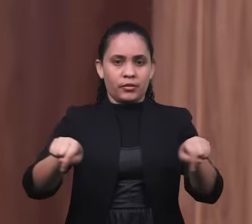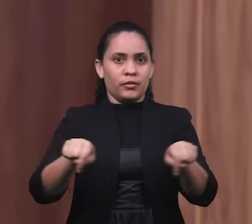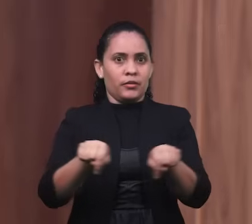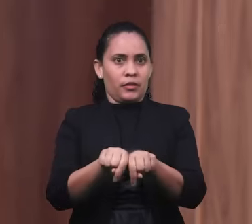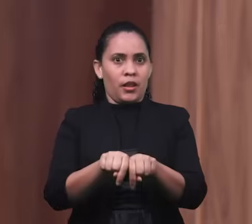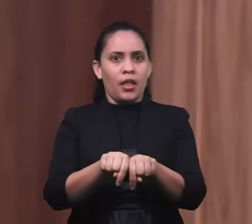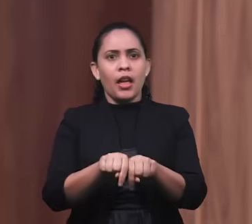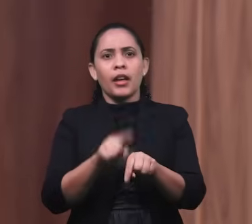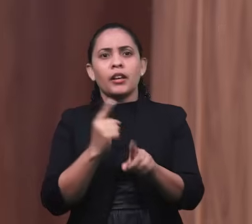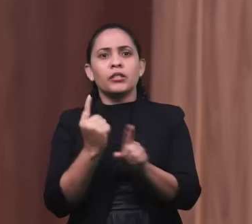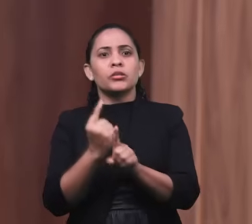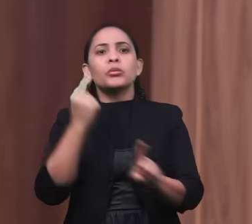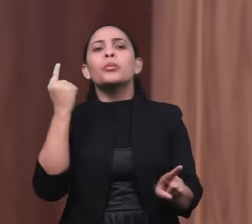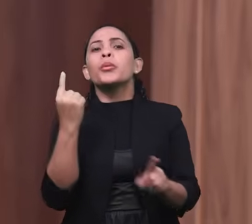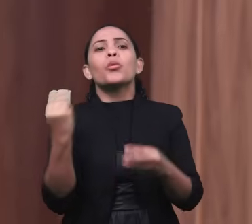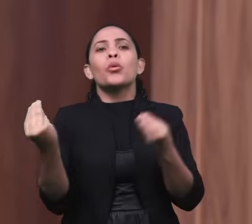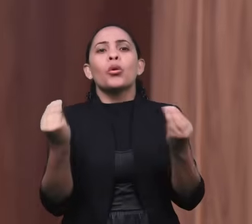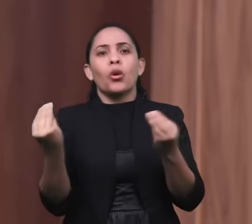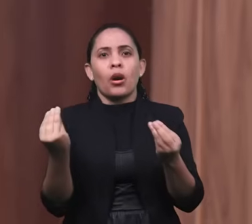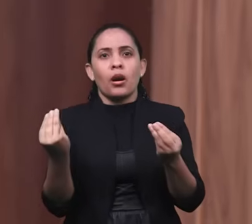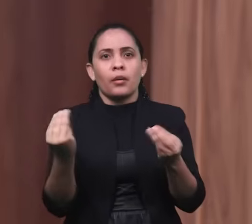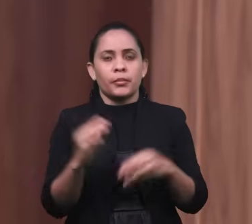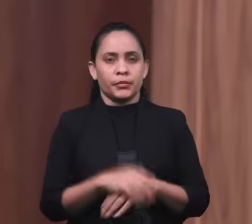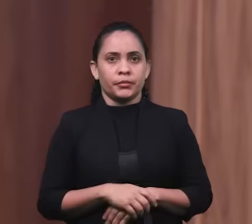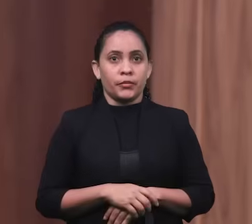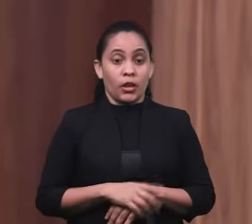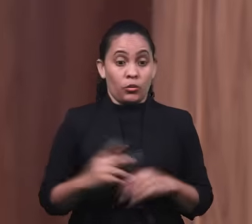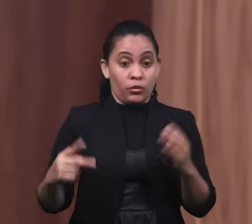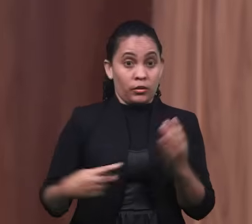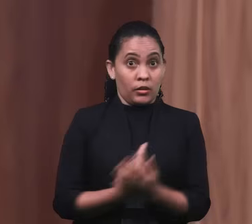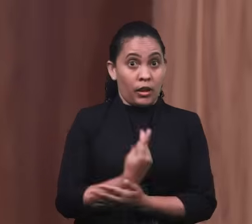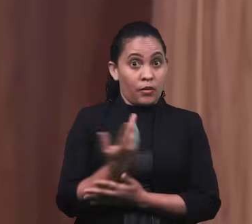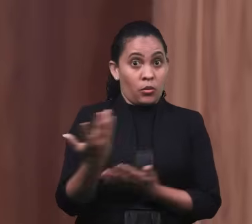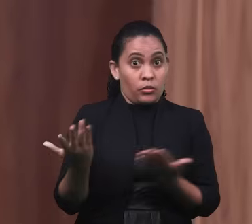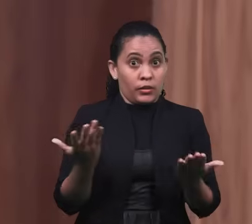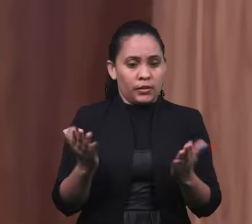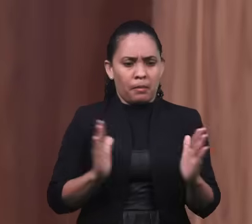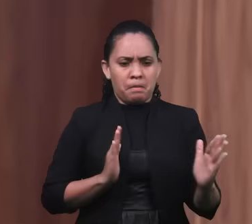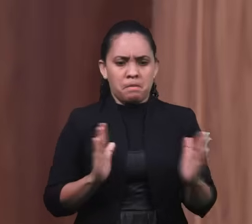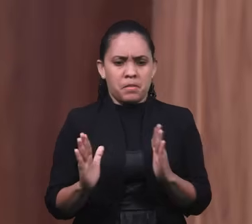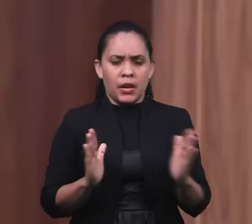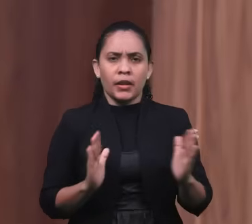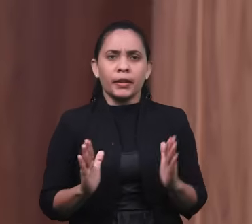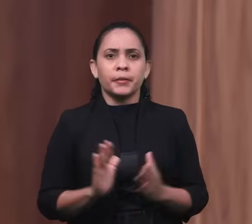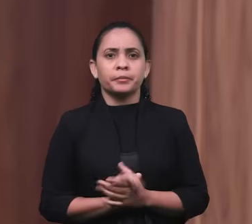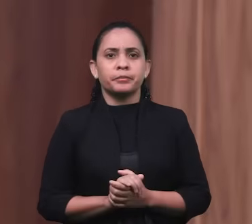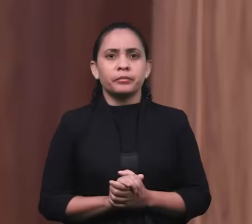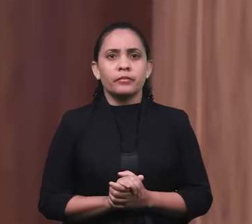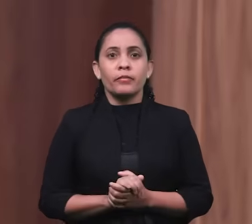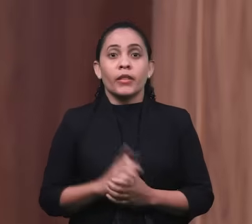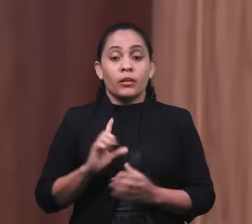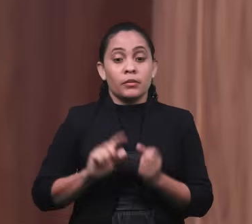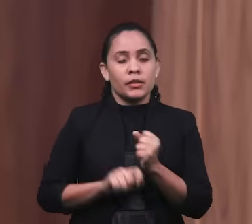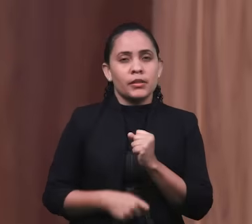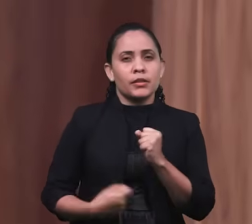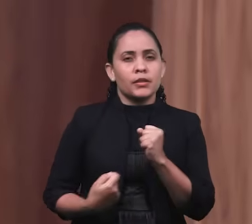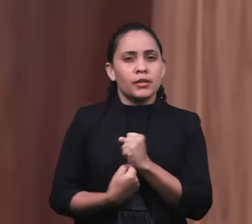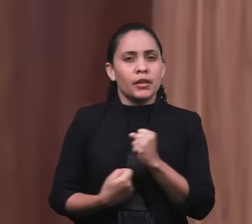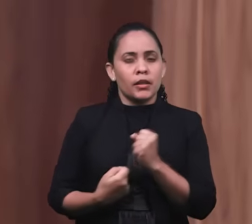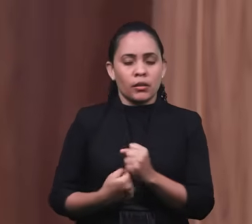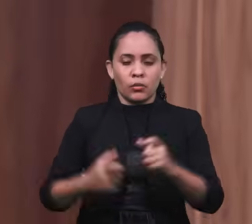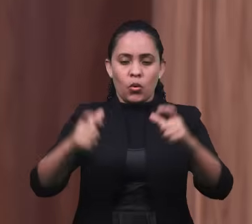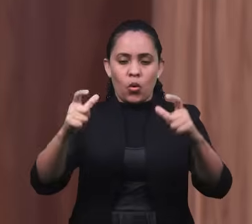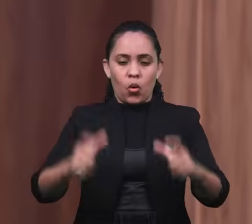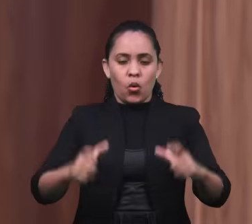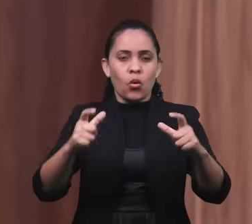Ele descobriu uma forma, diante daquela situação toda, ali tem um segredo, malhar o trigo no lagar tem